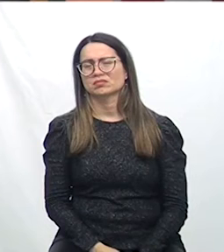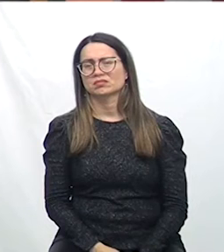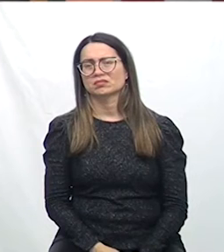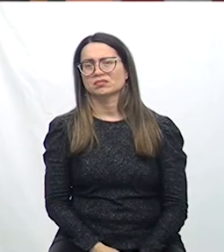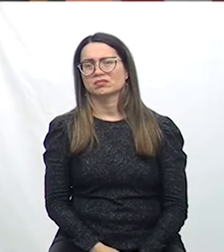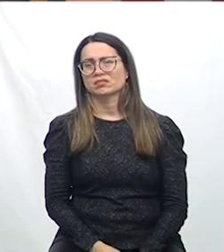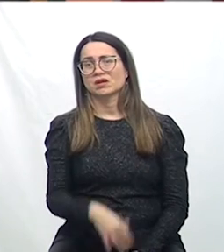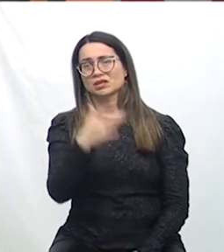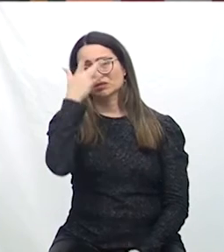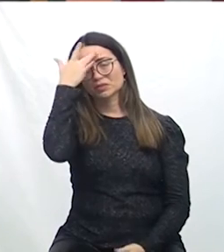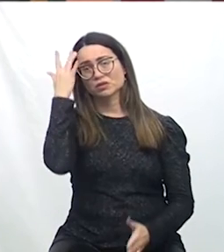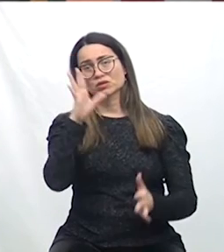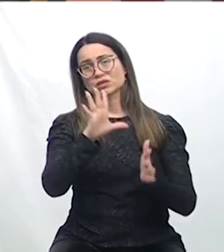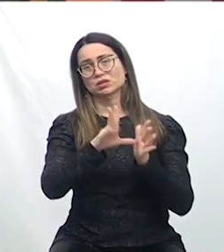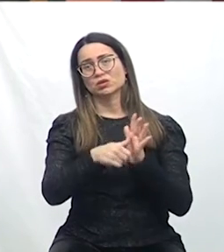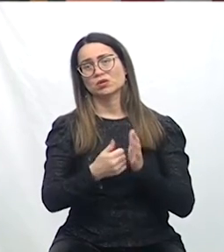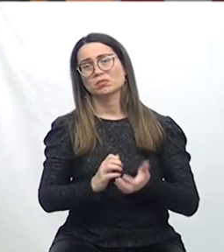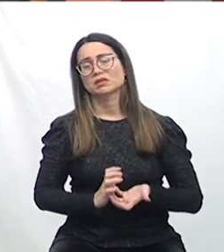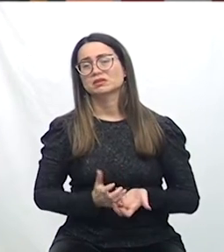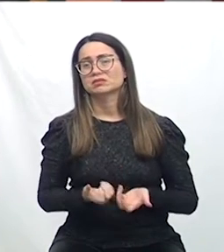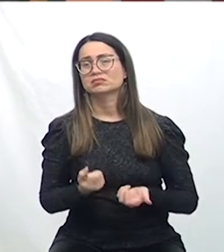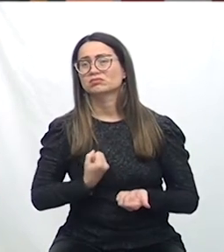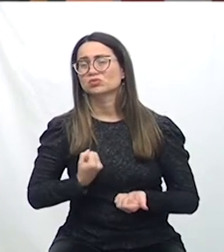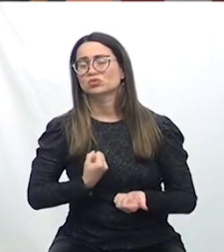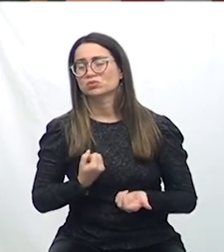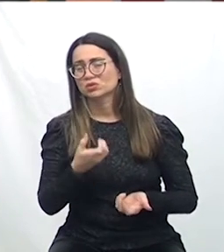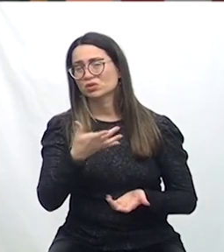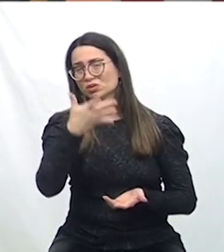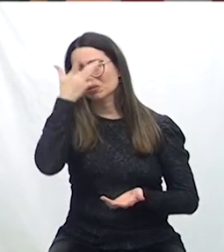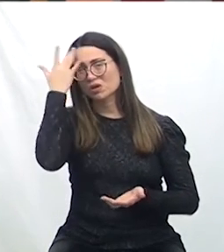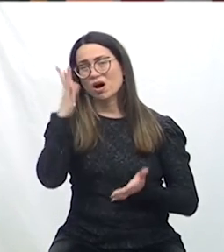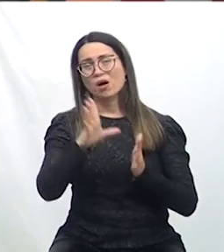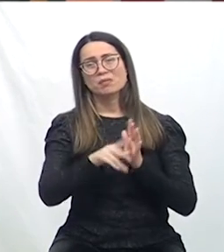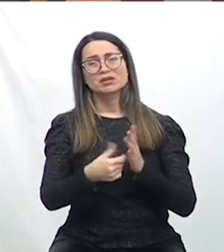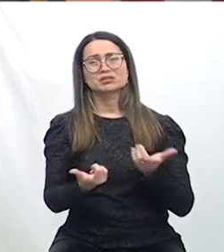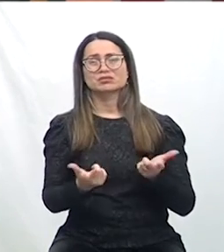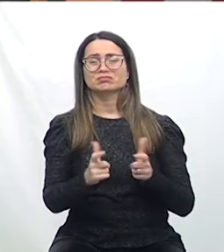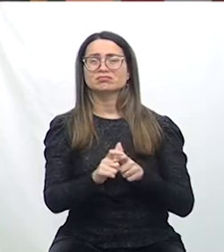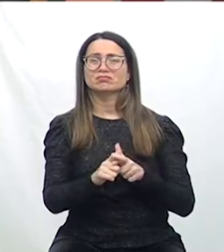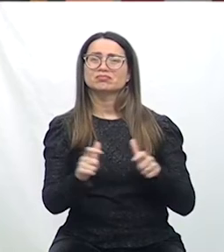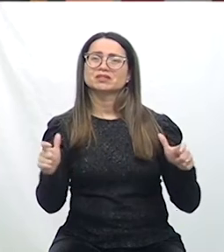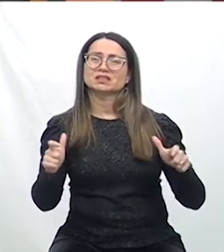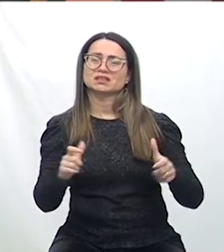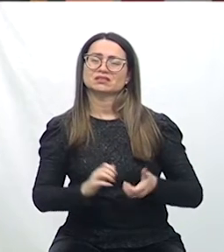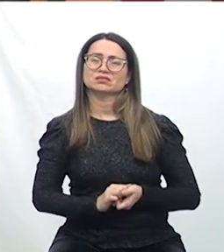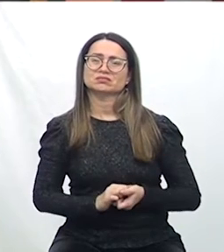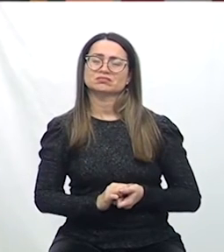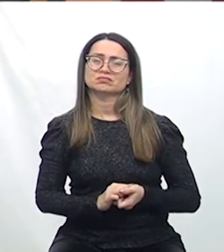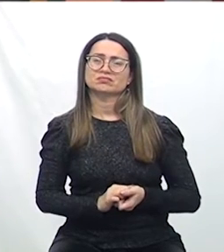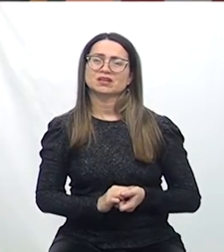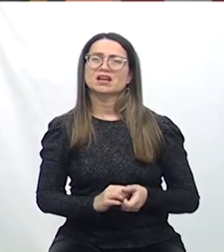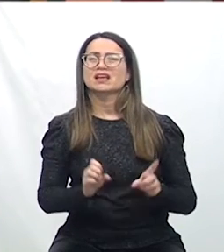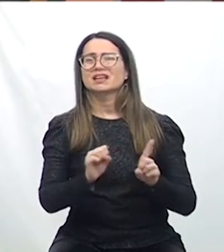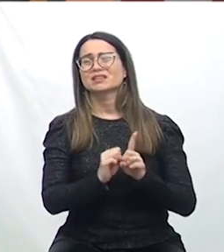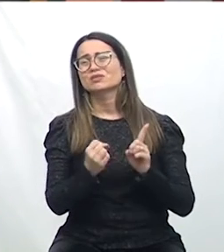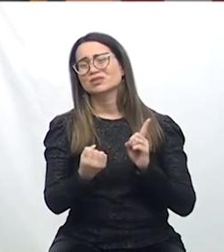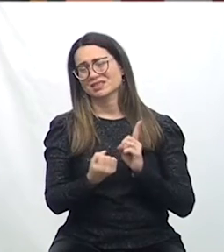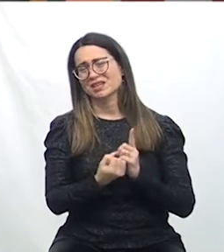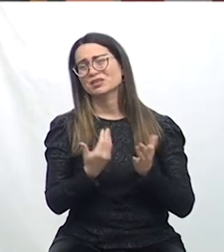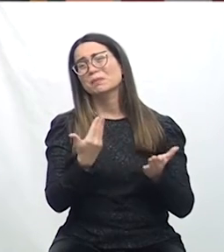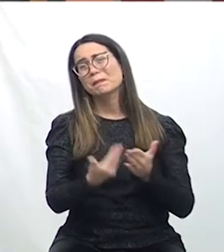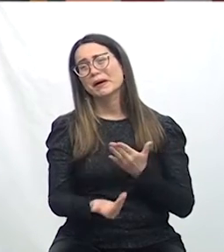Toninho? Pequenos furtos, mas que trazem um prejuízo enorme, né, à sociedade e à vida deles.